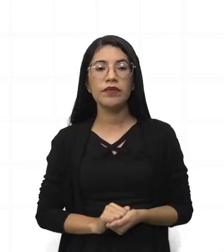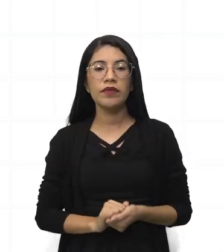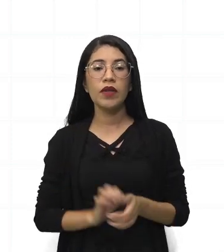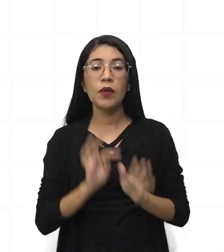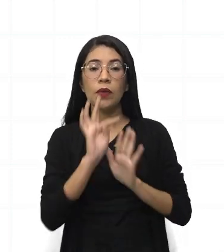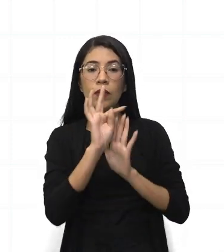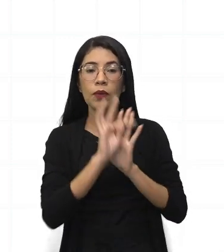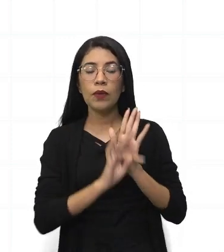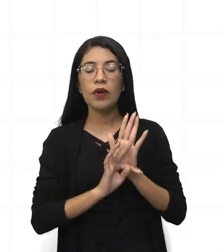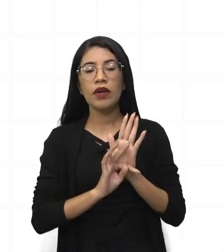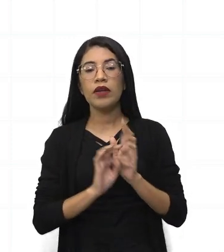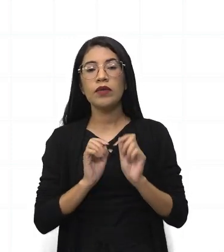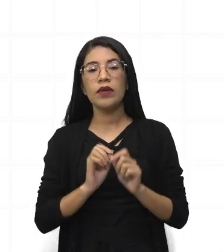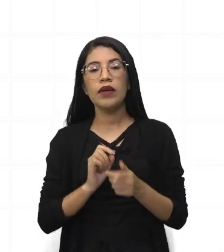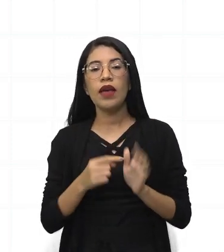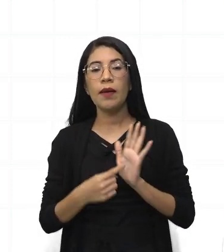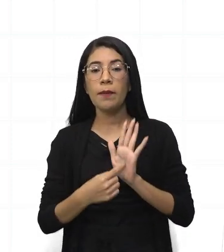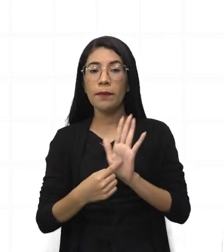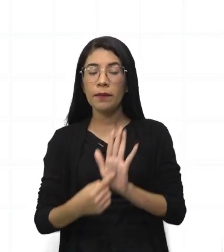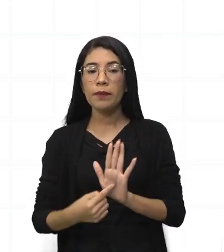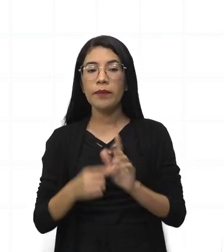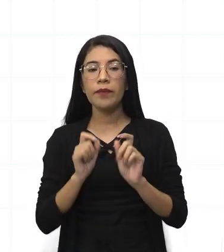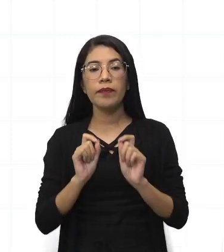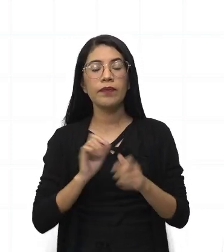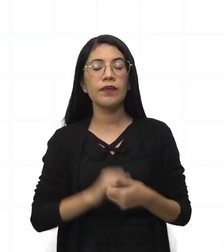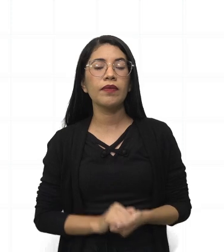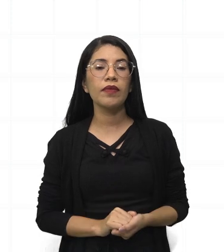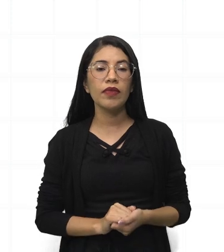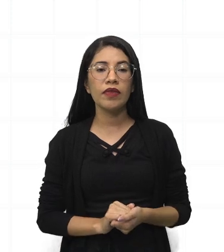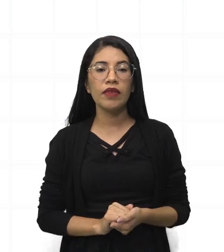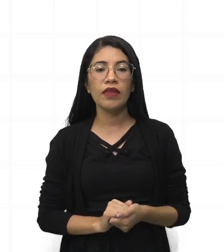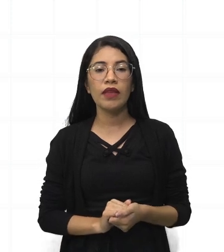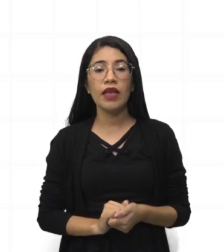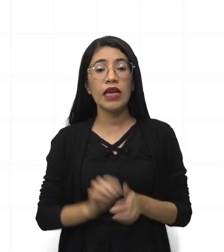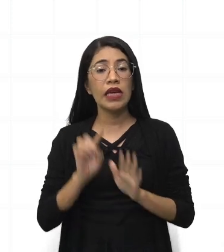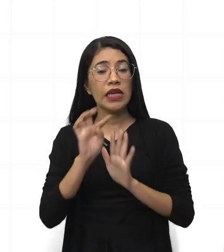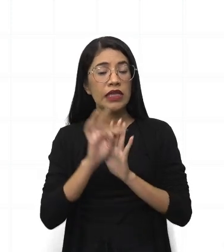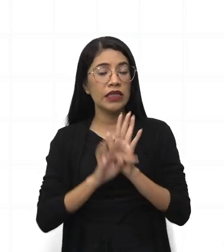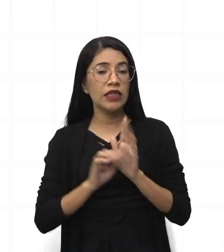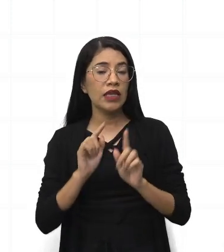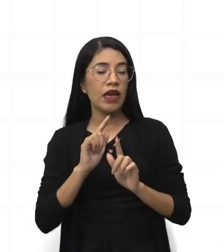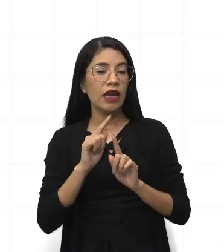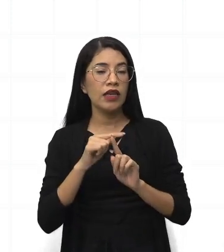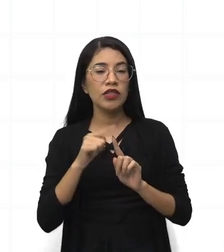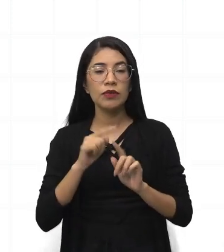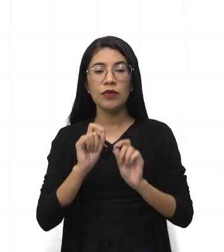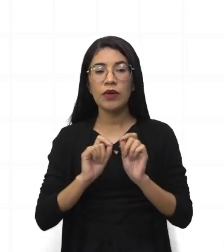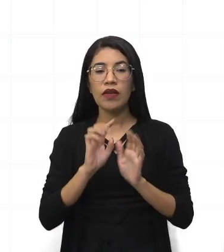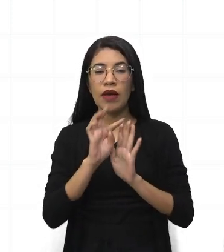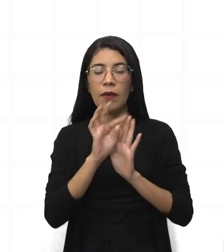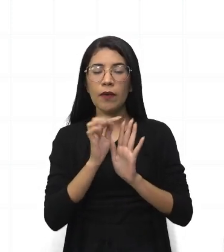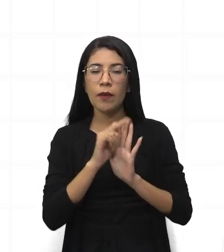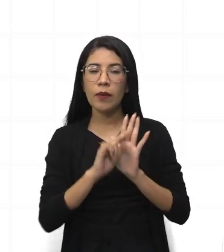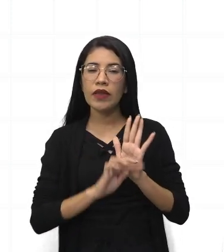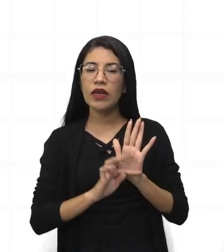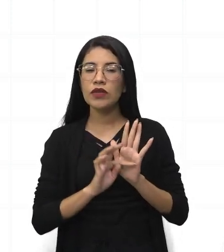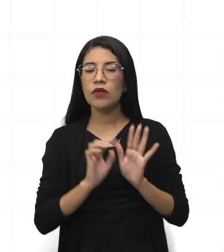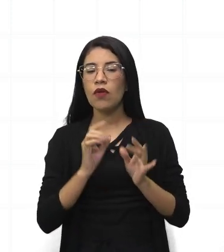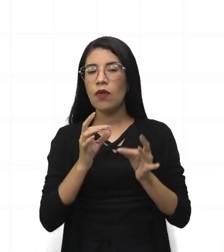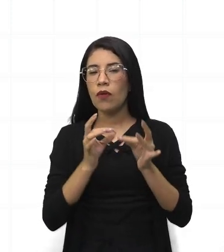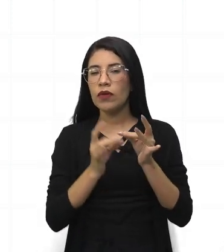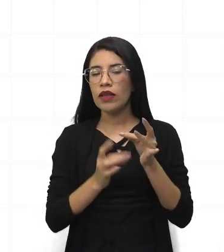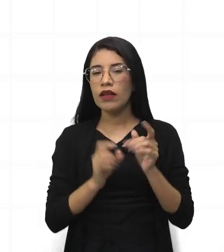O tipo textual expositivo. Aqui ele vai apresentar um conceito, uma